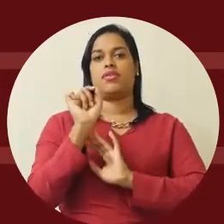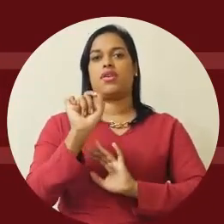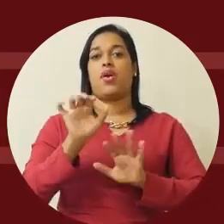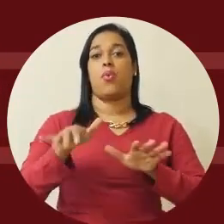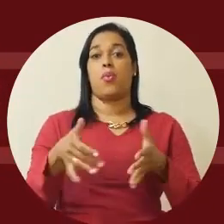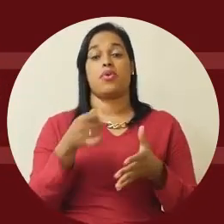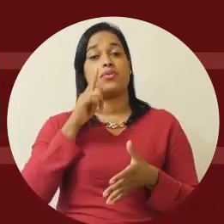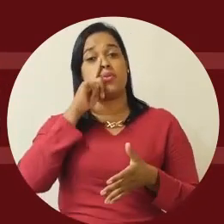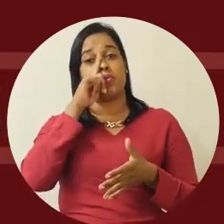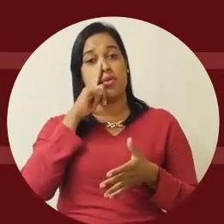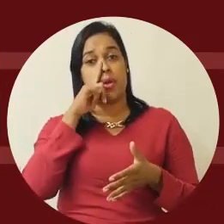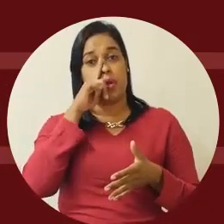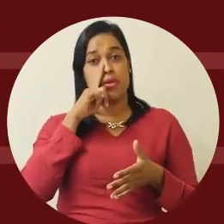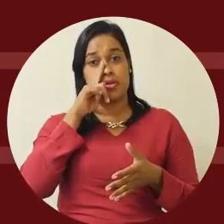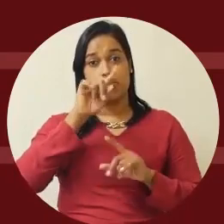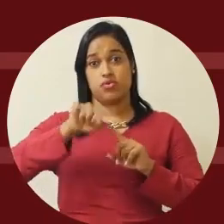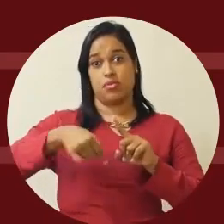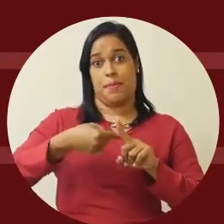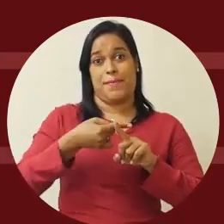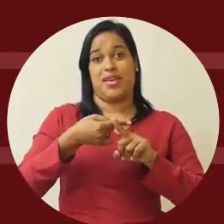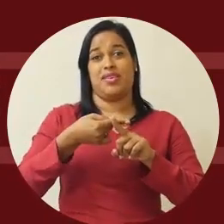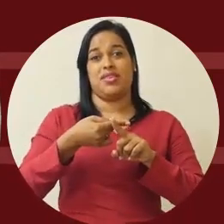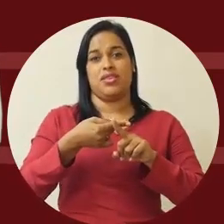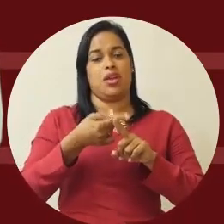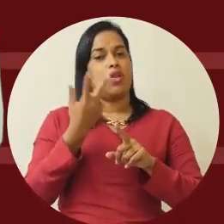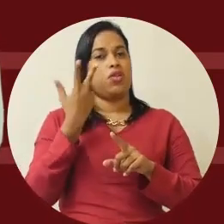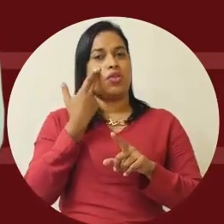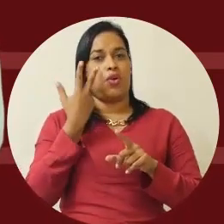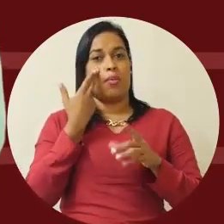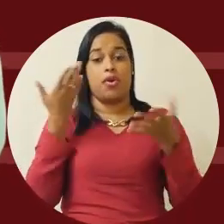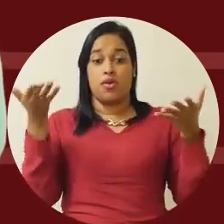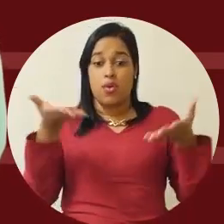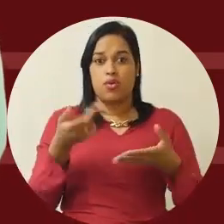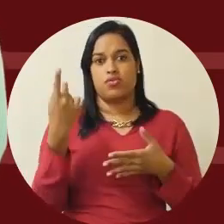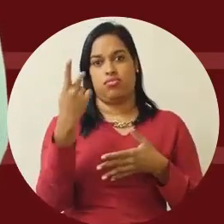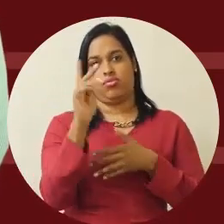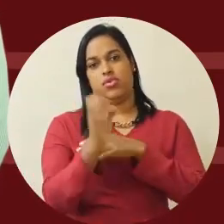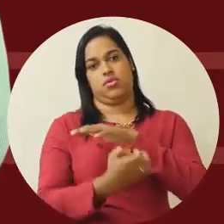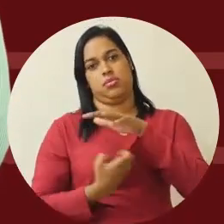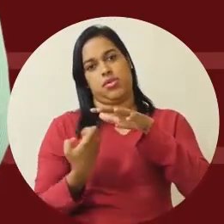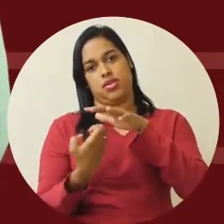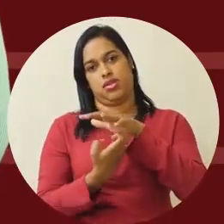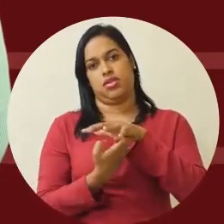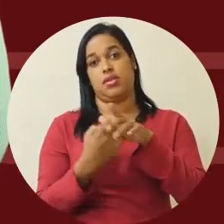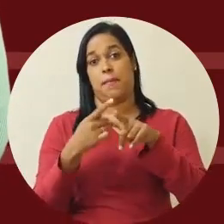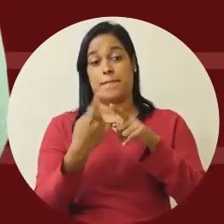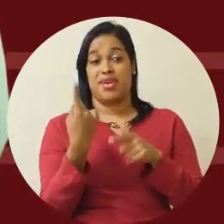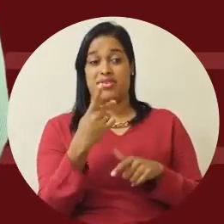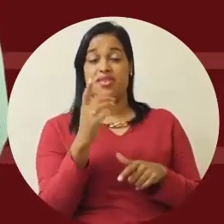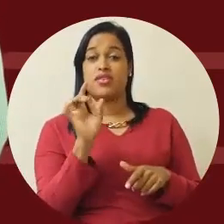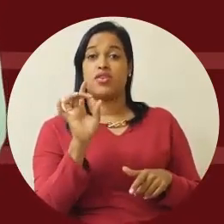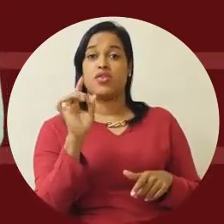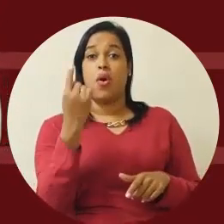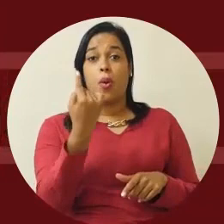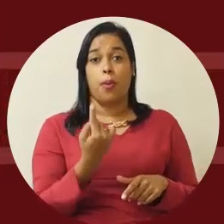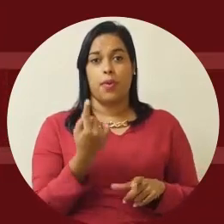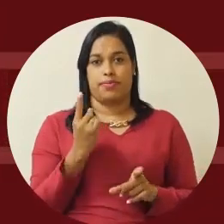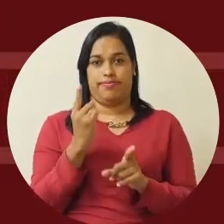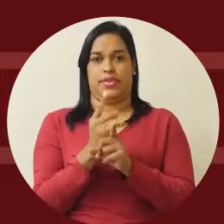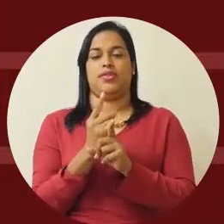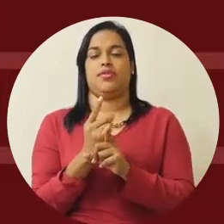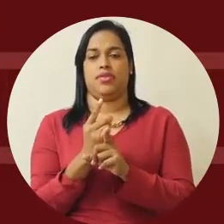são os riscos mais comuns na tua empresa mas isso é apenas uma parte da